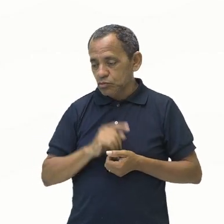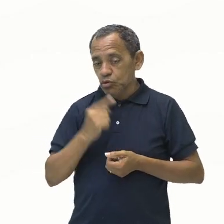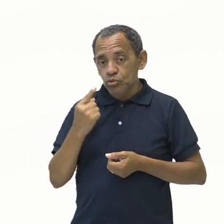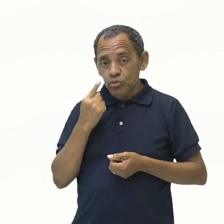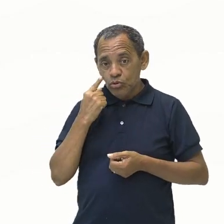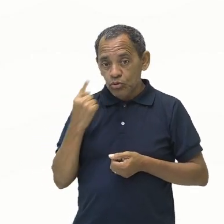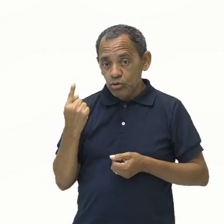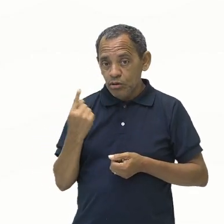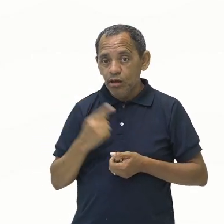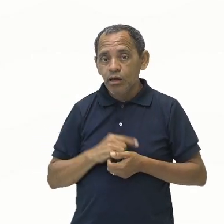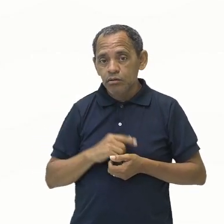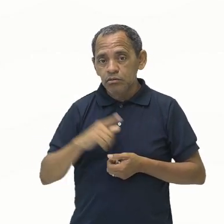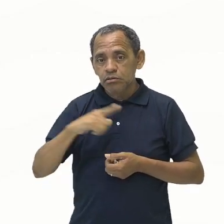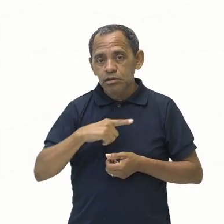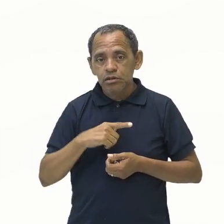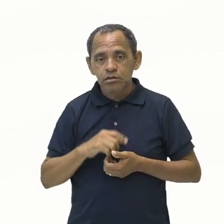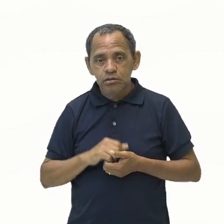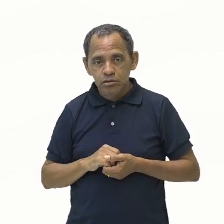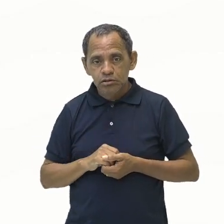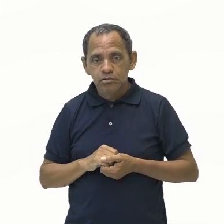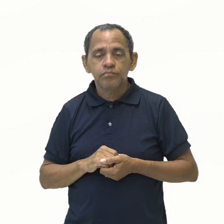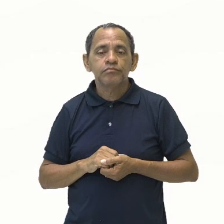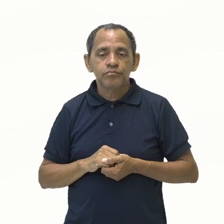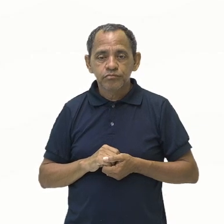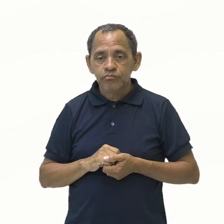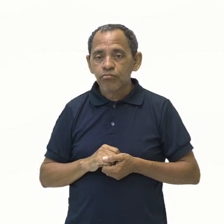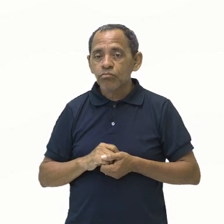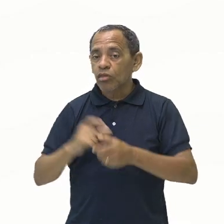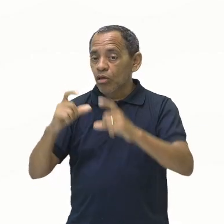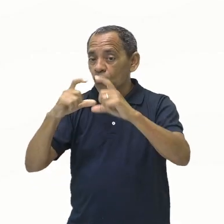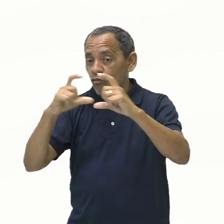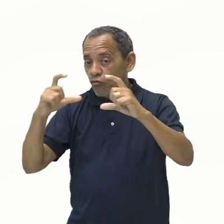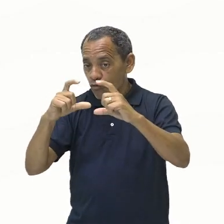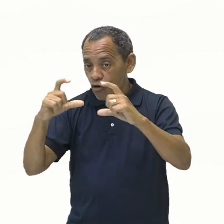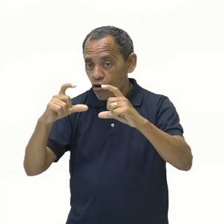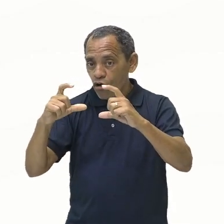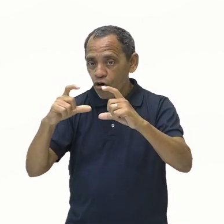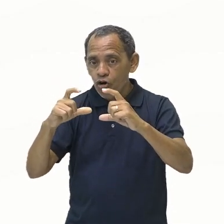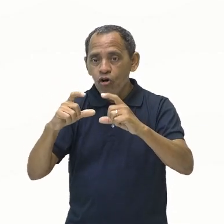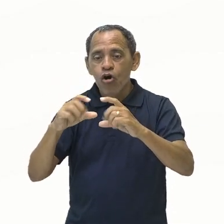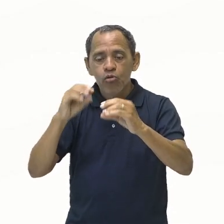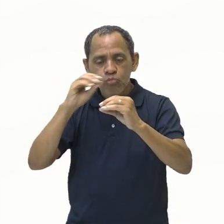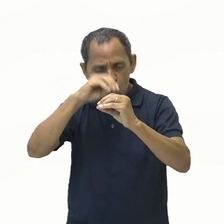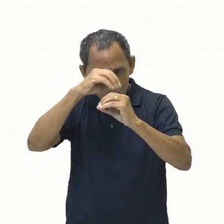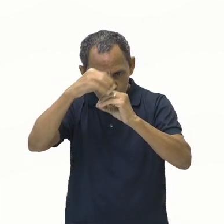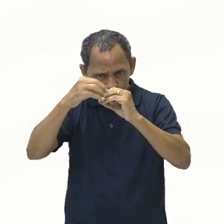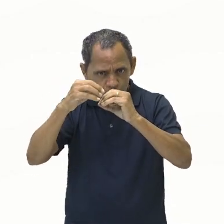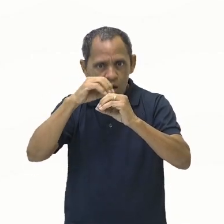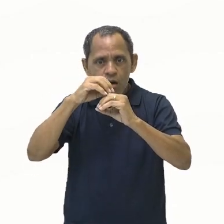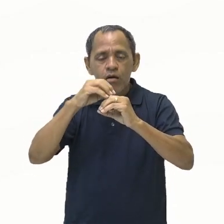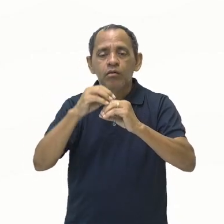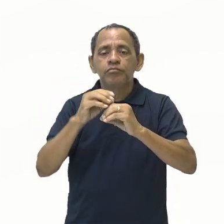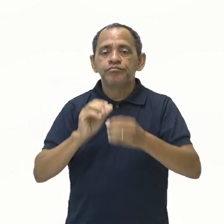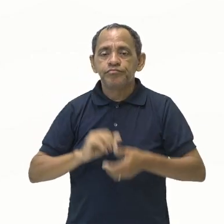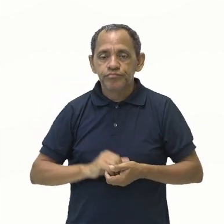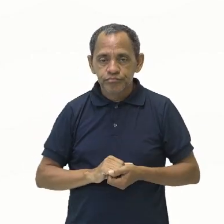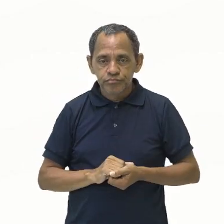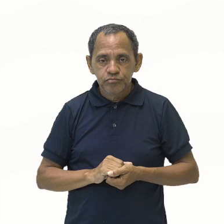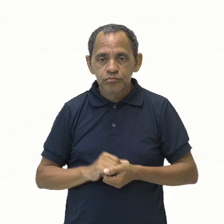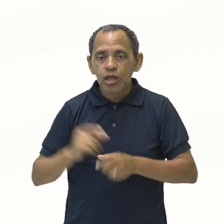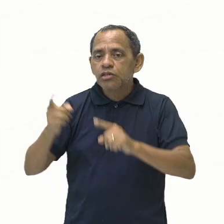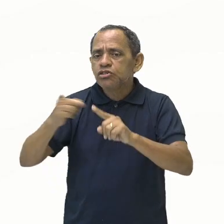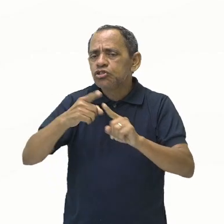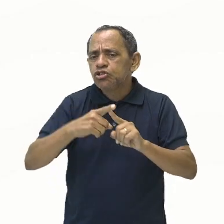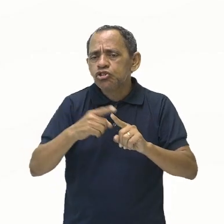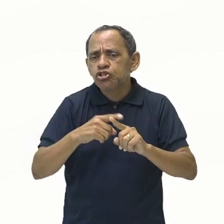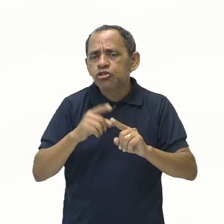coisa que a gente chama de fórmula molecular, tá? essa forma molecular é só